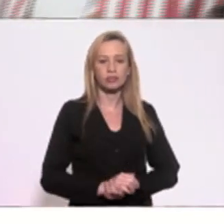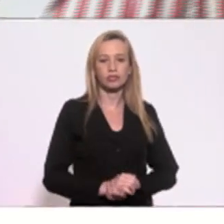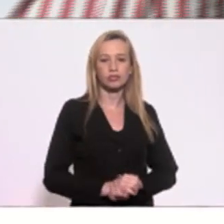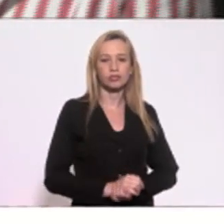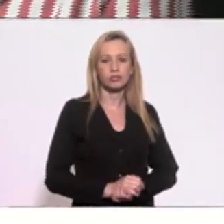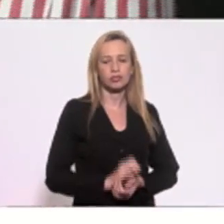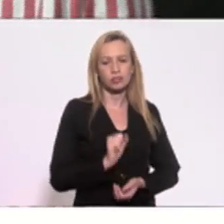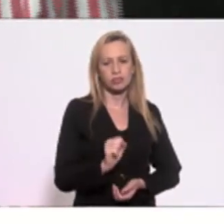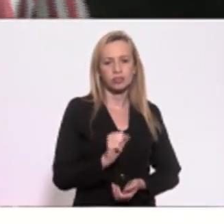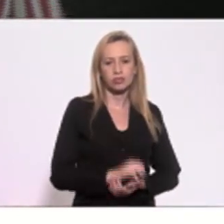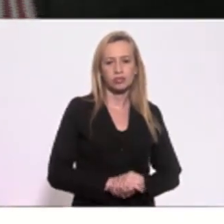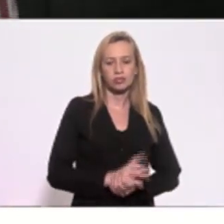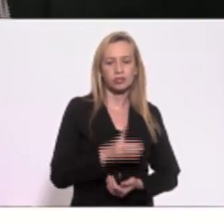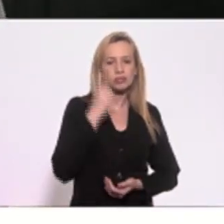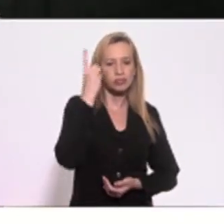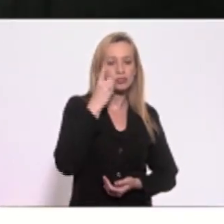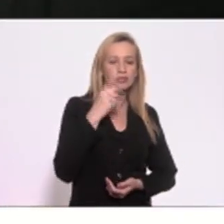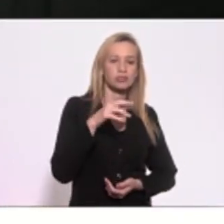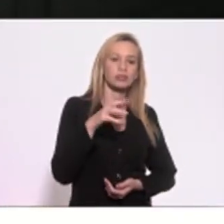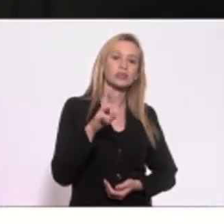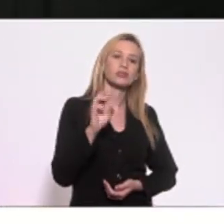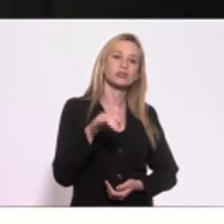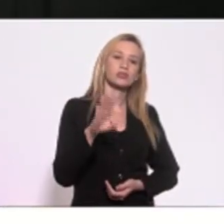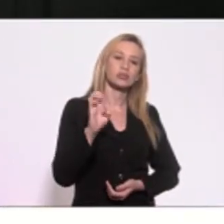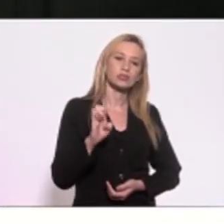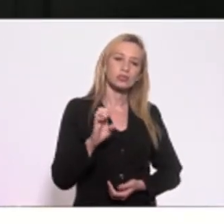É porque, deputada Rosane?